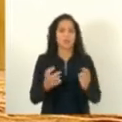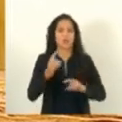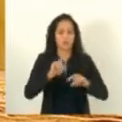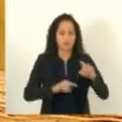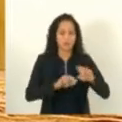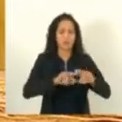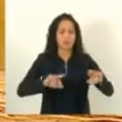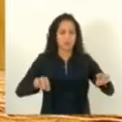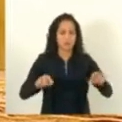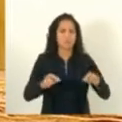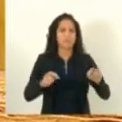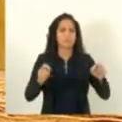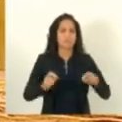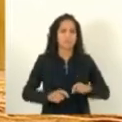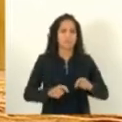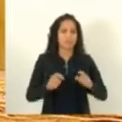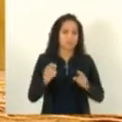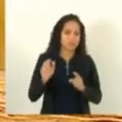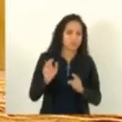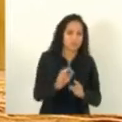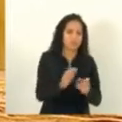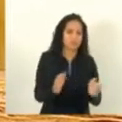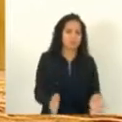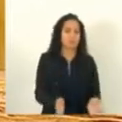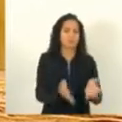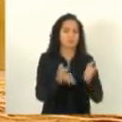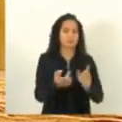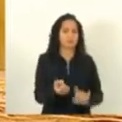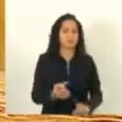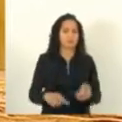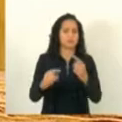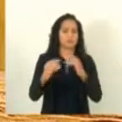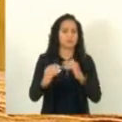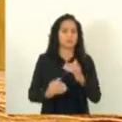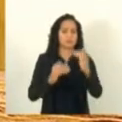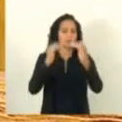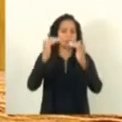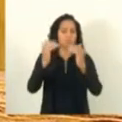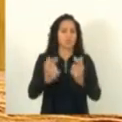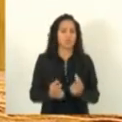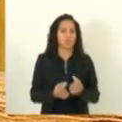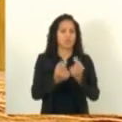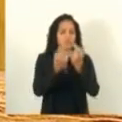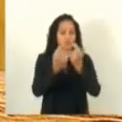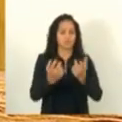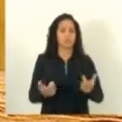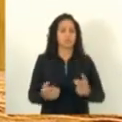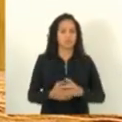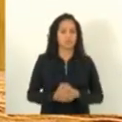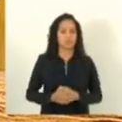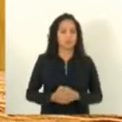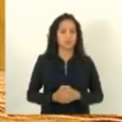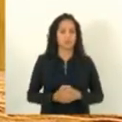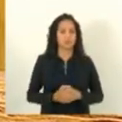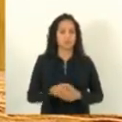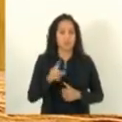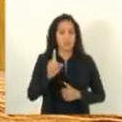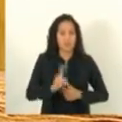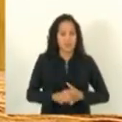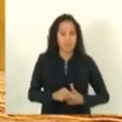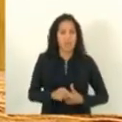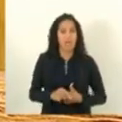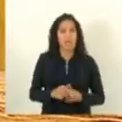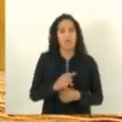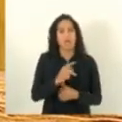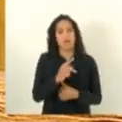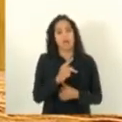ferramenta de indução, de crescimento econômico. A publicidade só é forte com